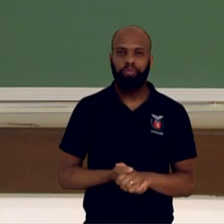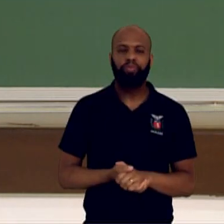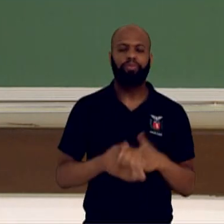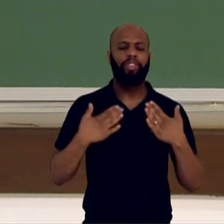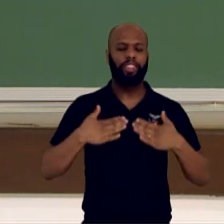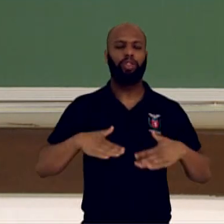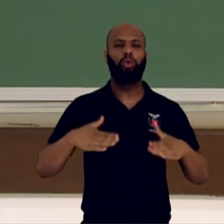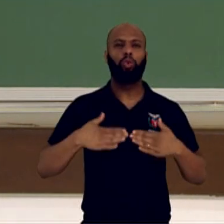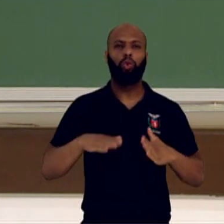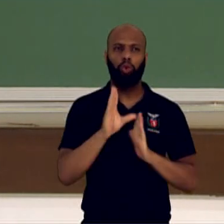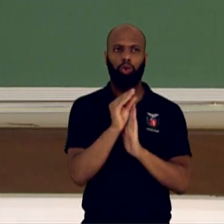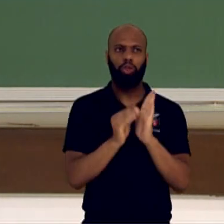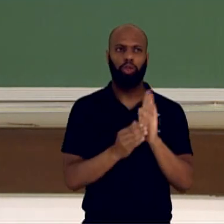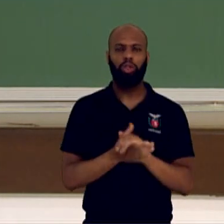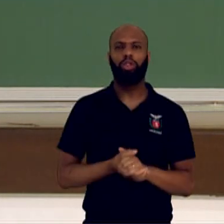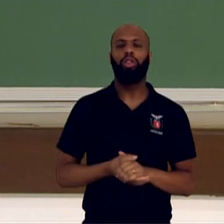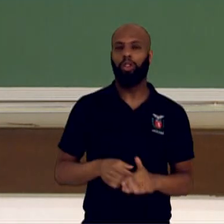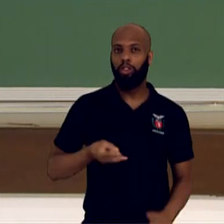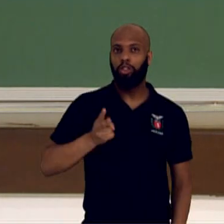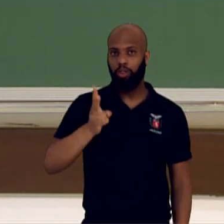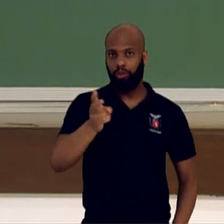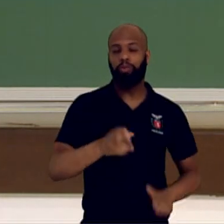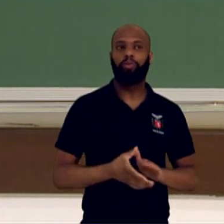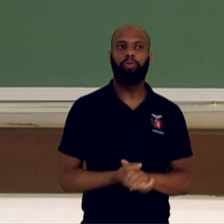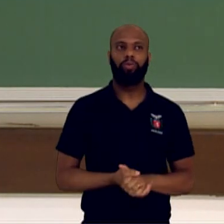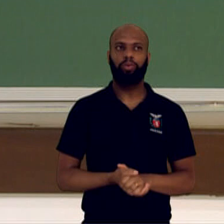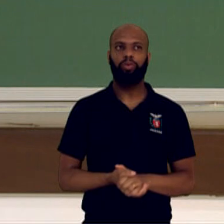enquanto, né? Vamos ver o que vem pra gente? Vamos lá!